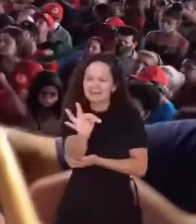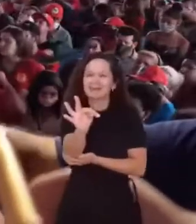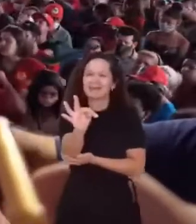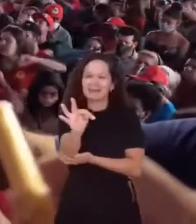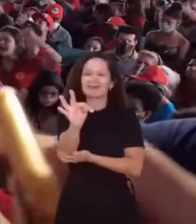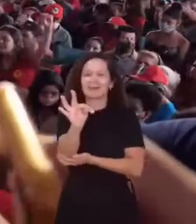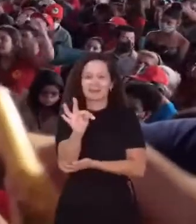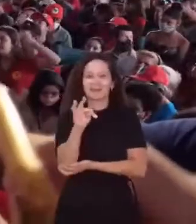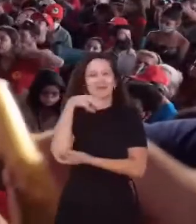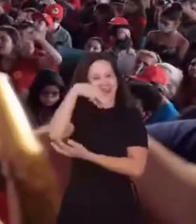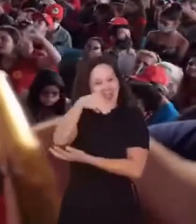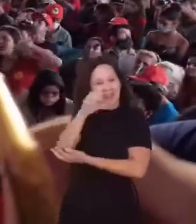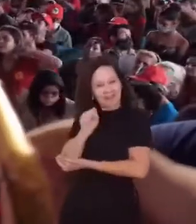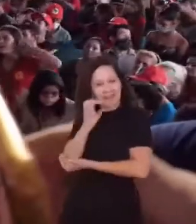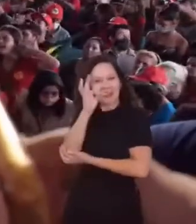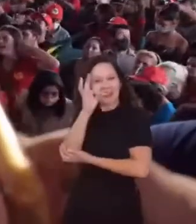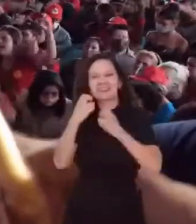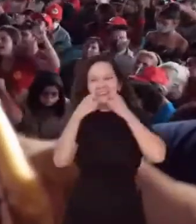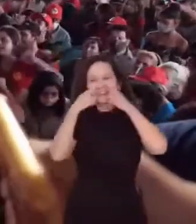MST!